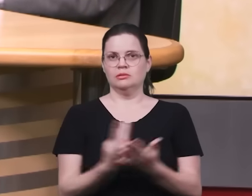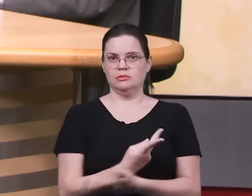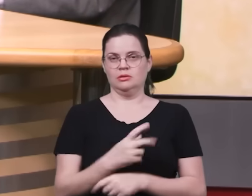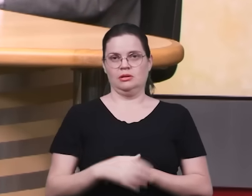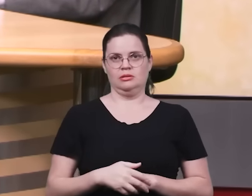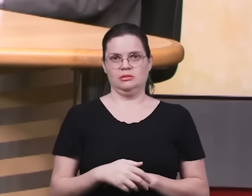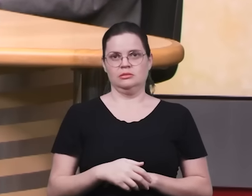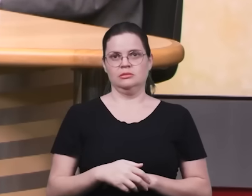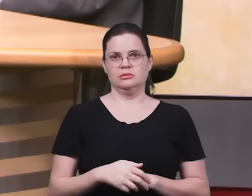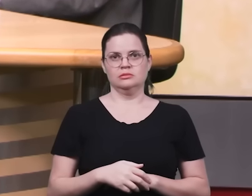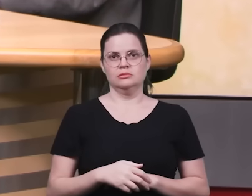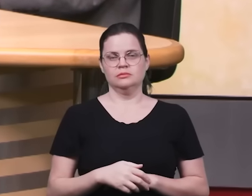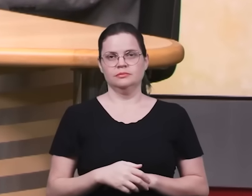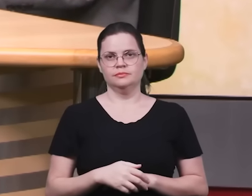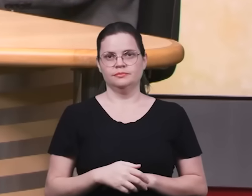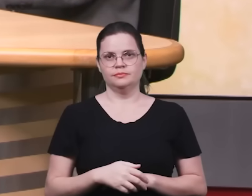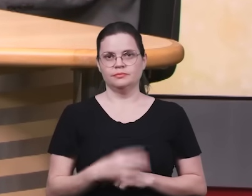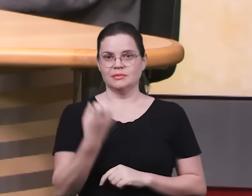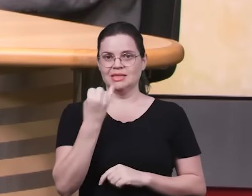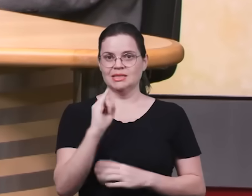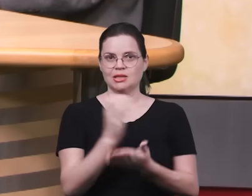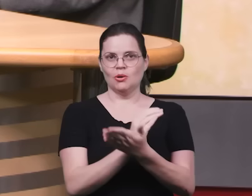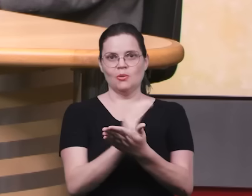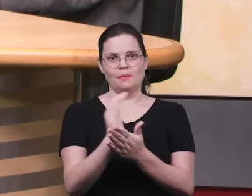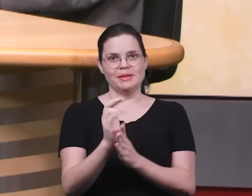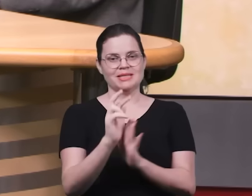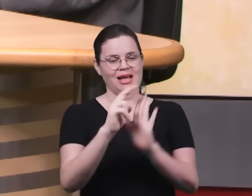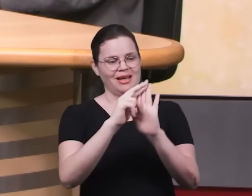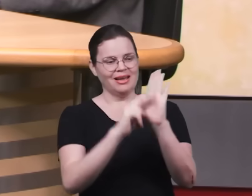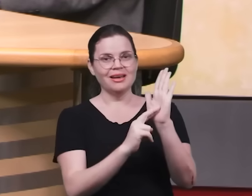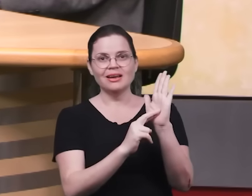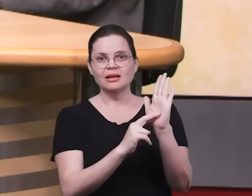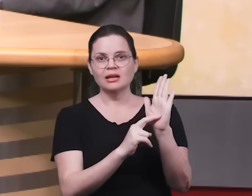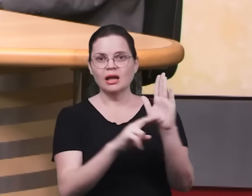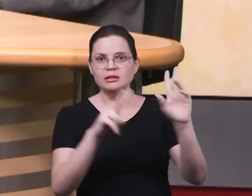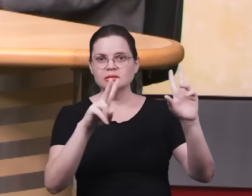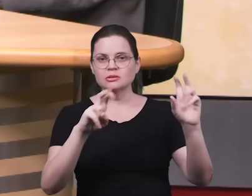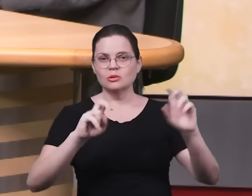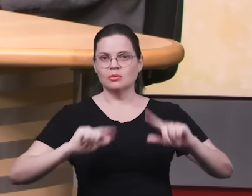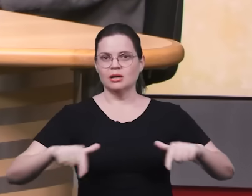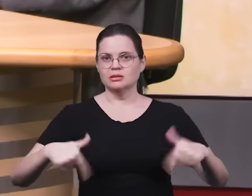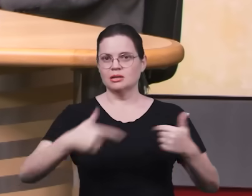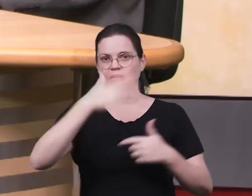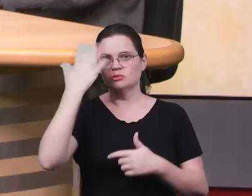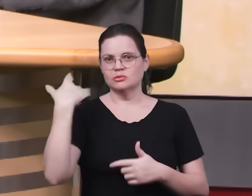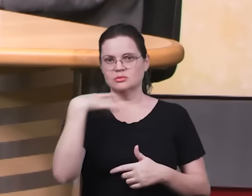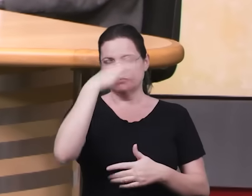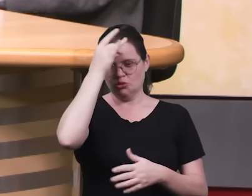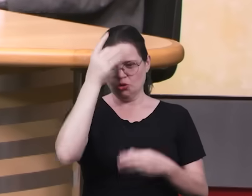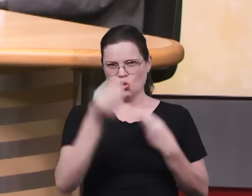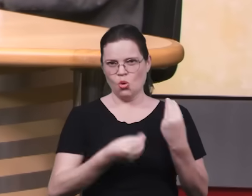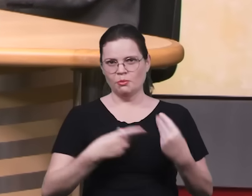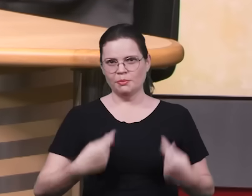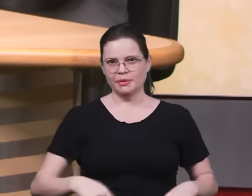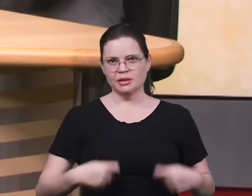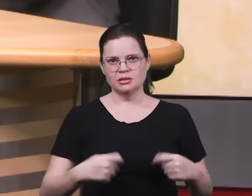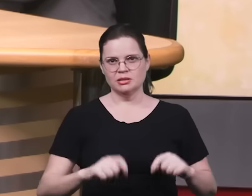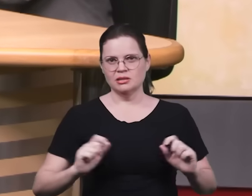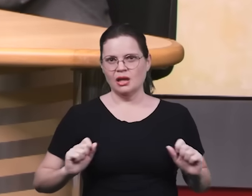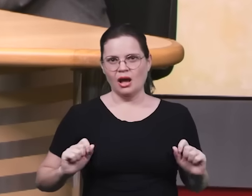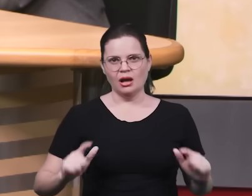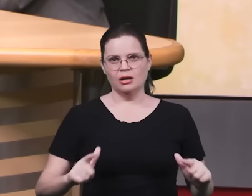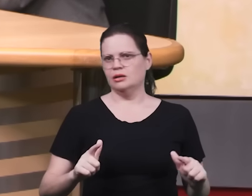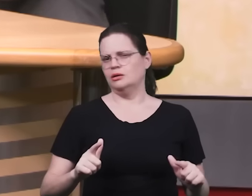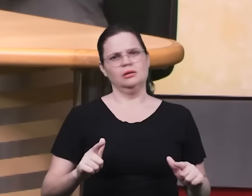Começar a colocar, Marcelo, normas com relação à operação do Espírito Santo, à manifestação do Espírito Santo, é a coisa